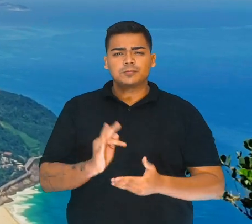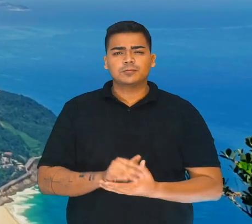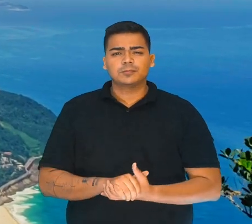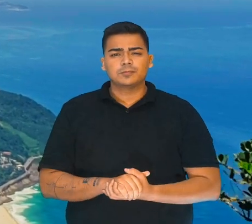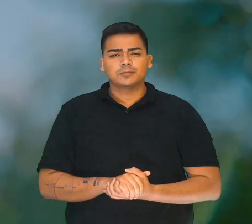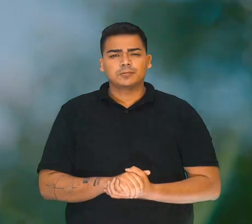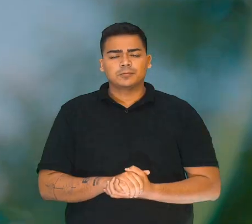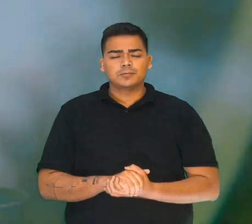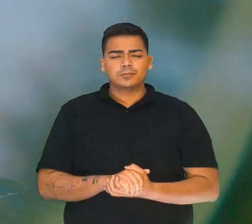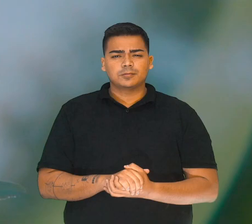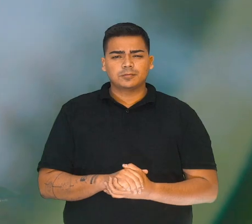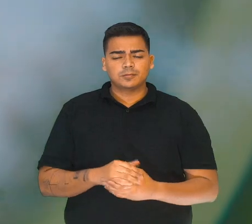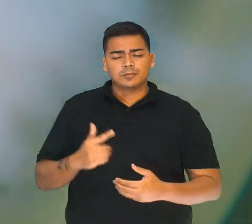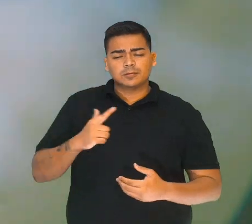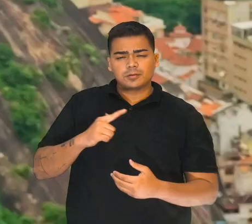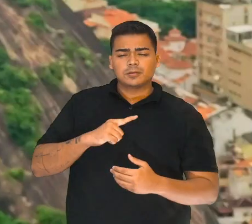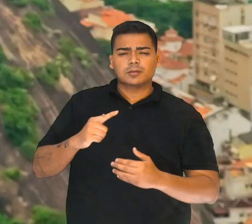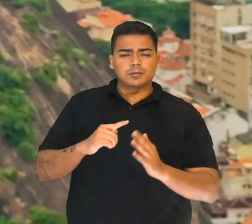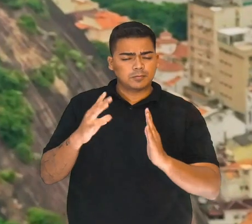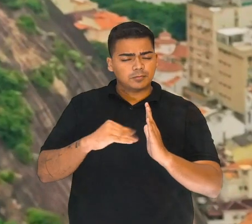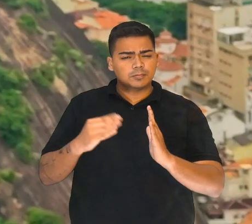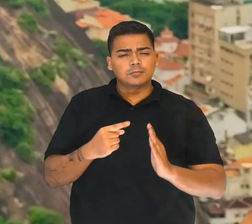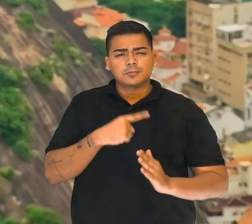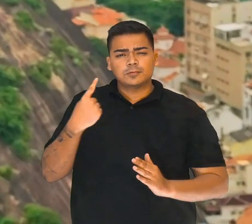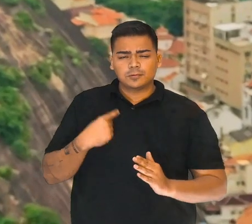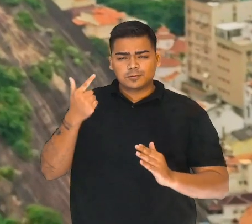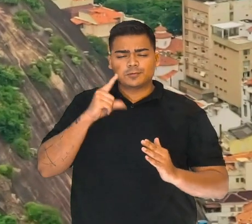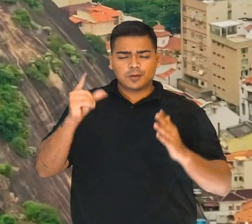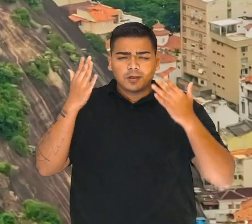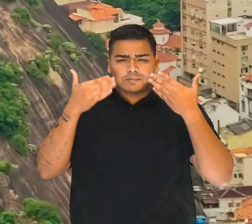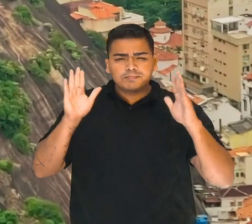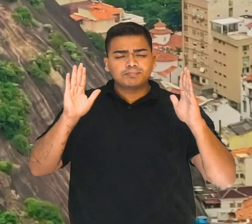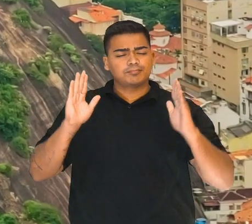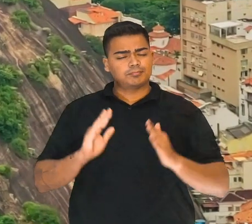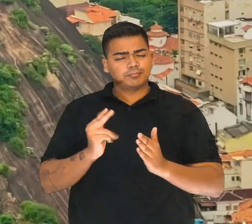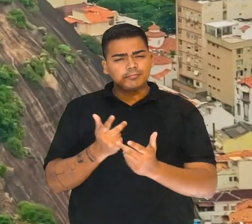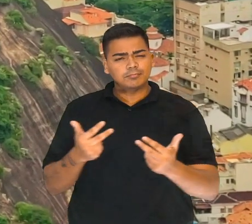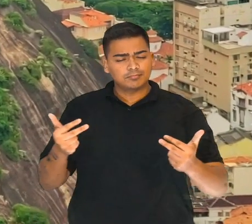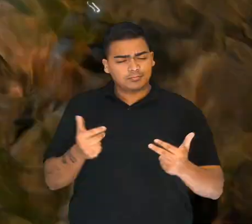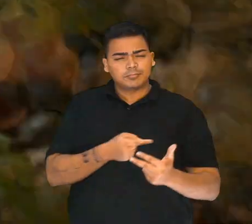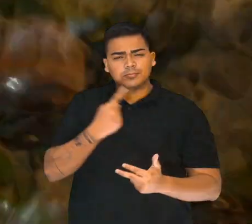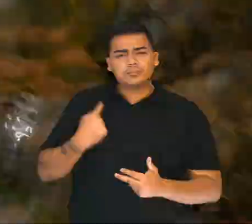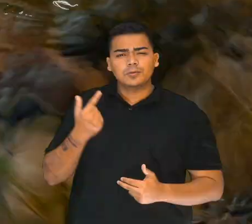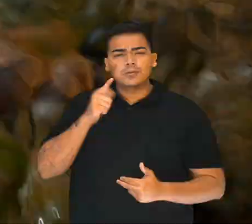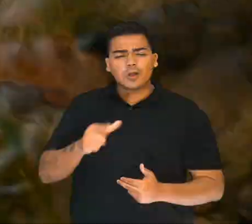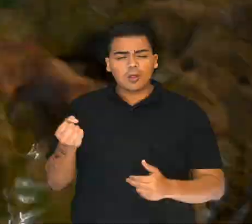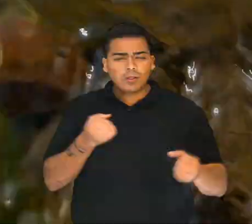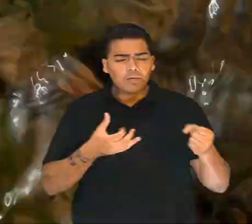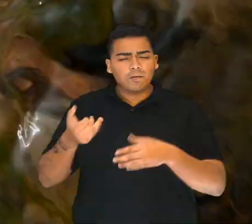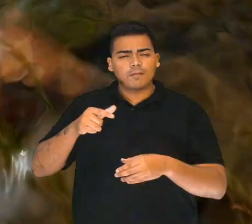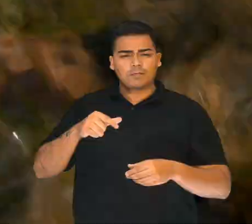destino. Inovar é sair dos modelos, buscar saídas dos paradigmas vigentes, é buscar